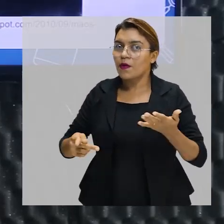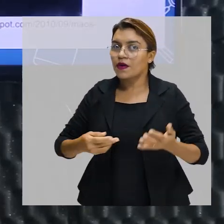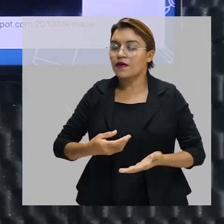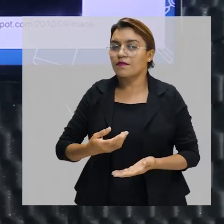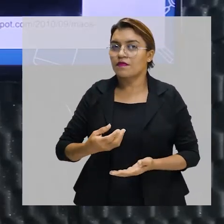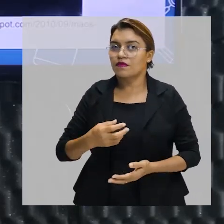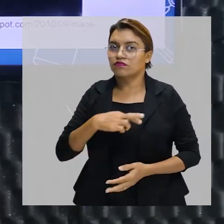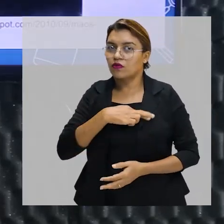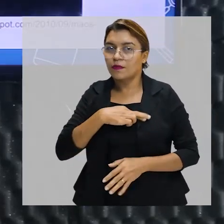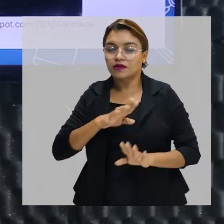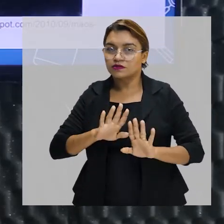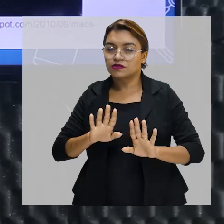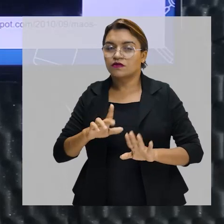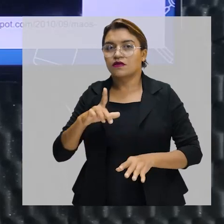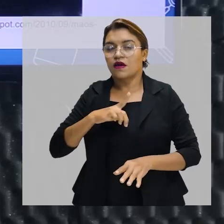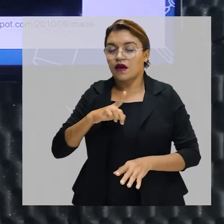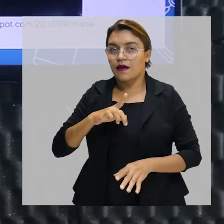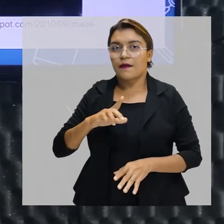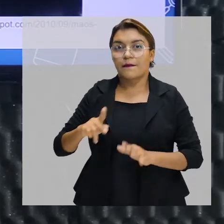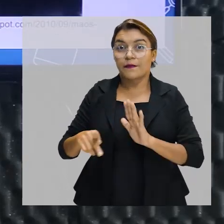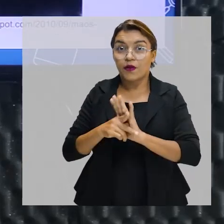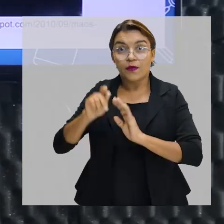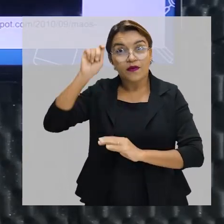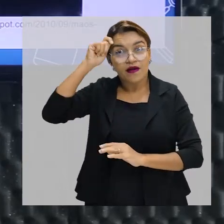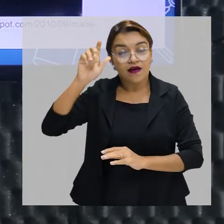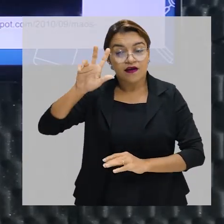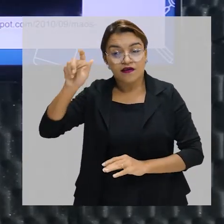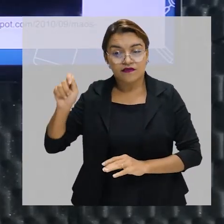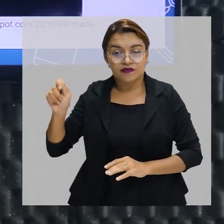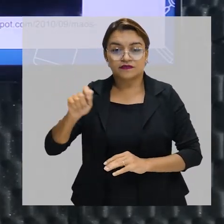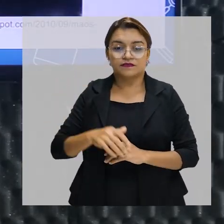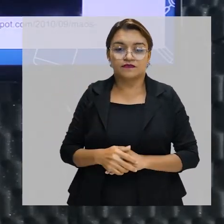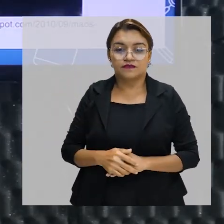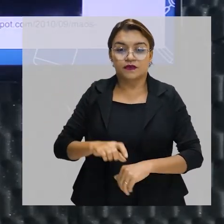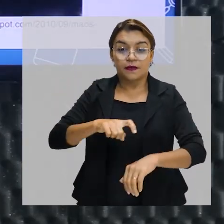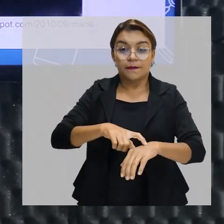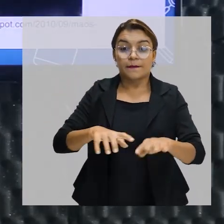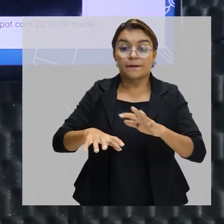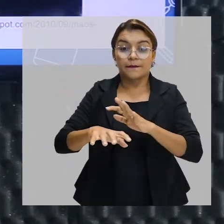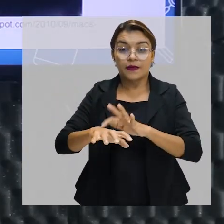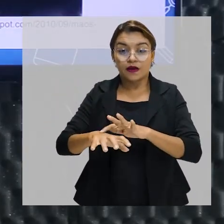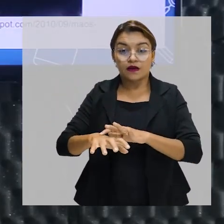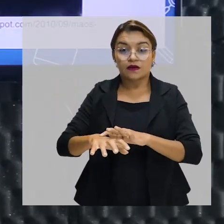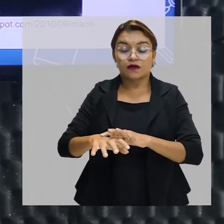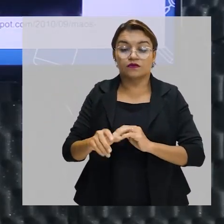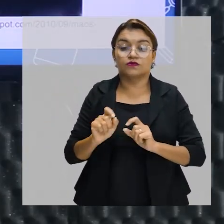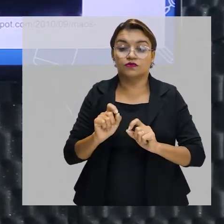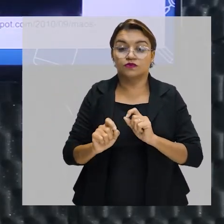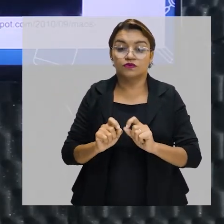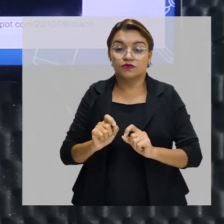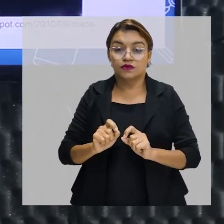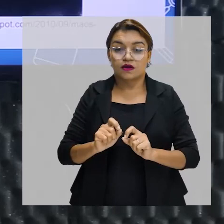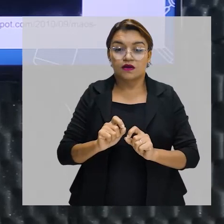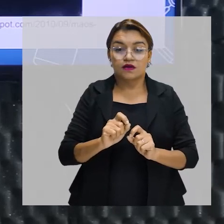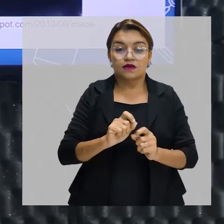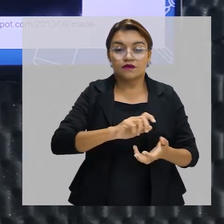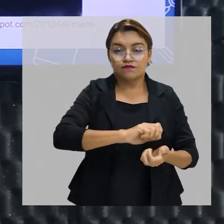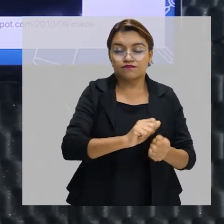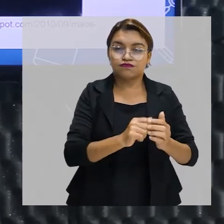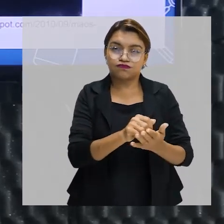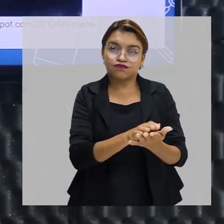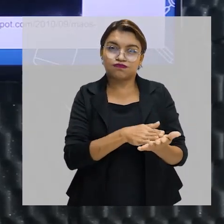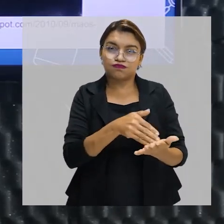vertente africana, mas vamos ver. Acompanha comigo. O nome é Mãos Esculturais. Eu trouxe aqui uma